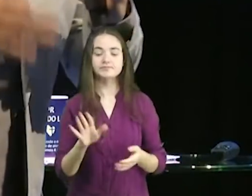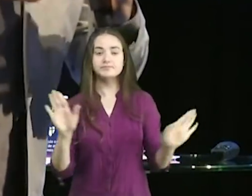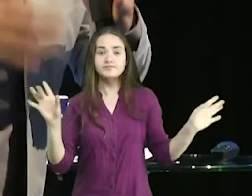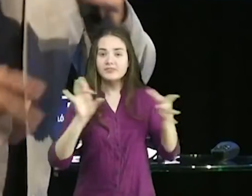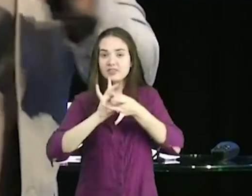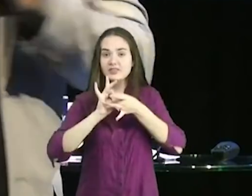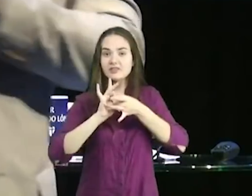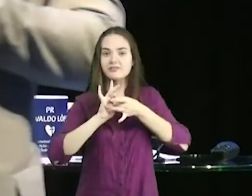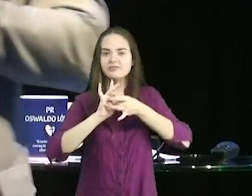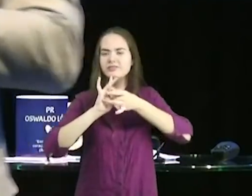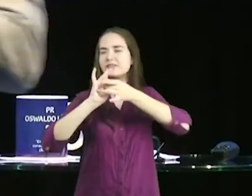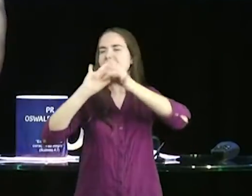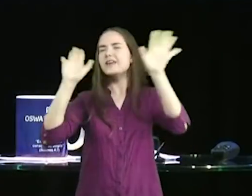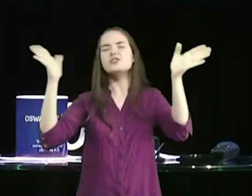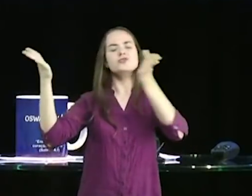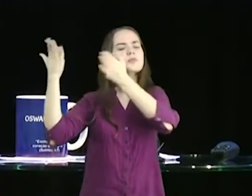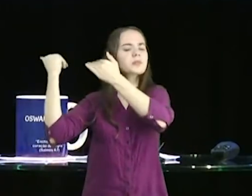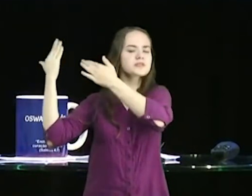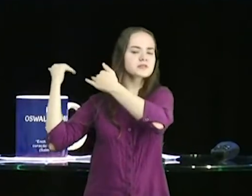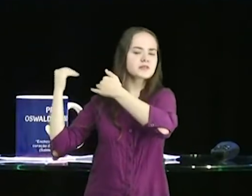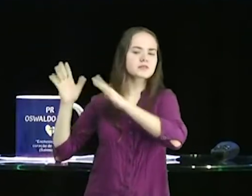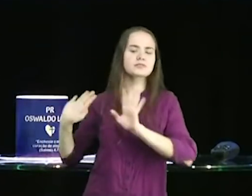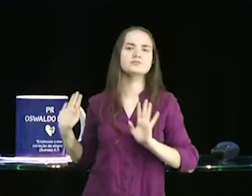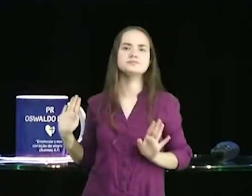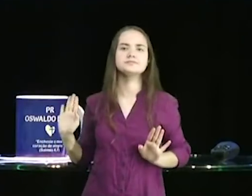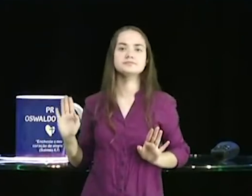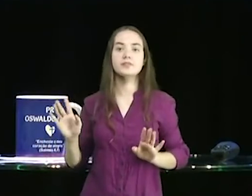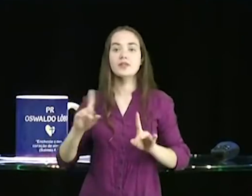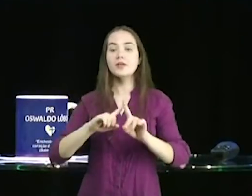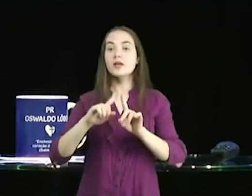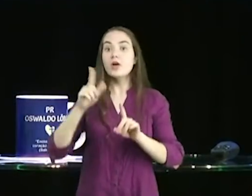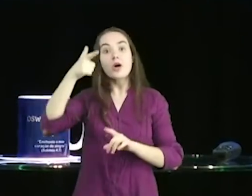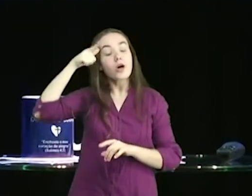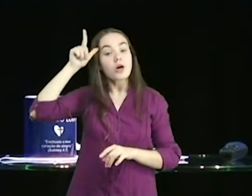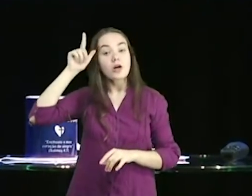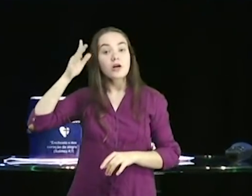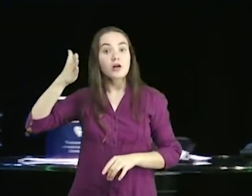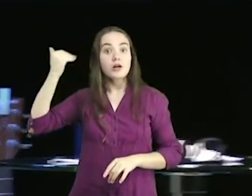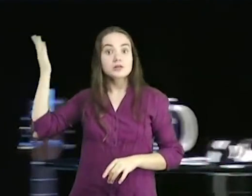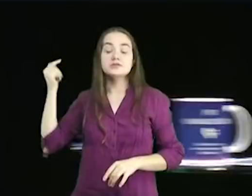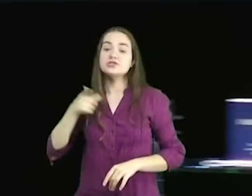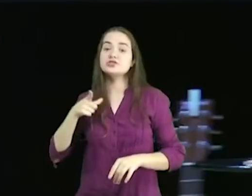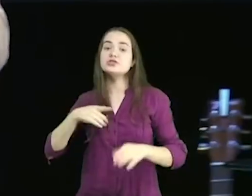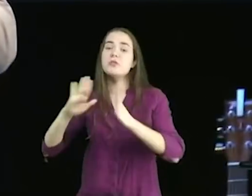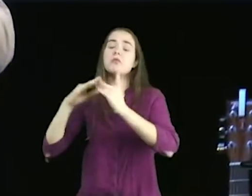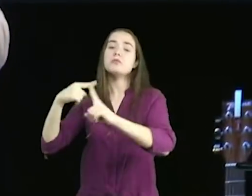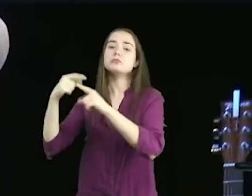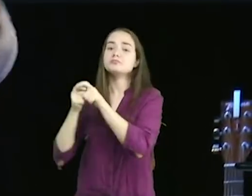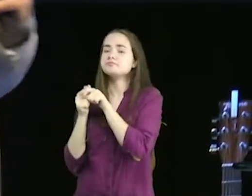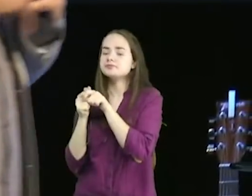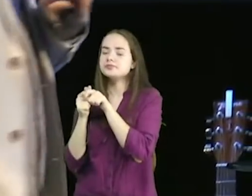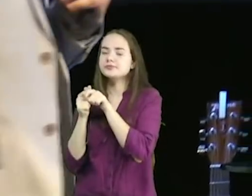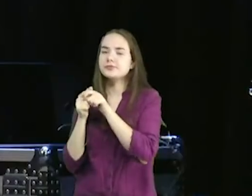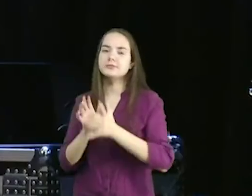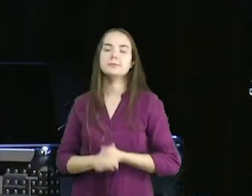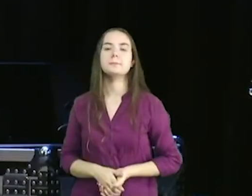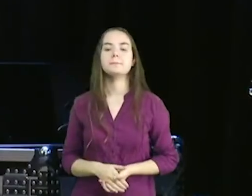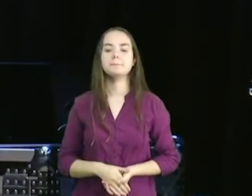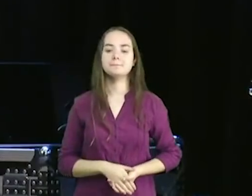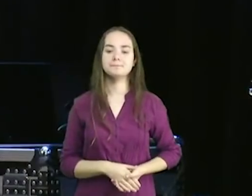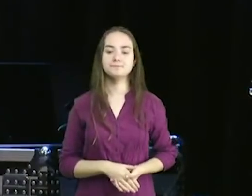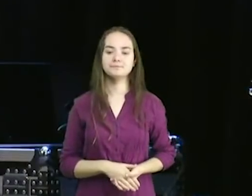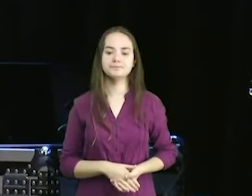milagre de ontem, ontem. Não, porque ontem nós tínhamos uma igrejinha. Josué falando, teve ontem, ano passado, com a gente aqui no aniversário da igreja,